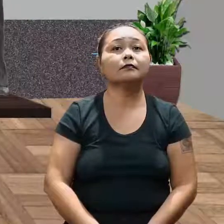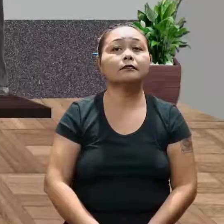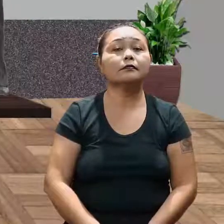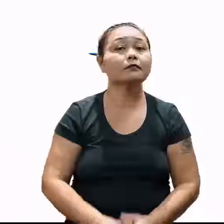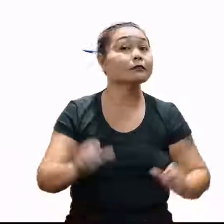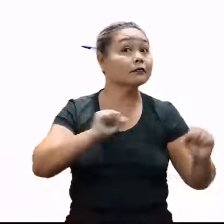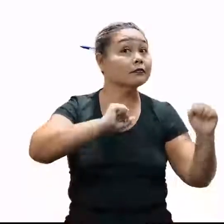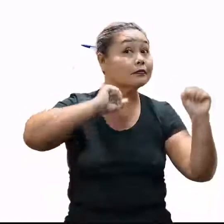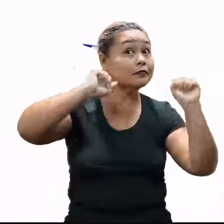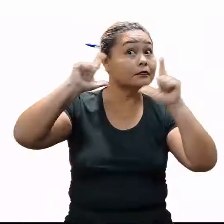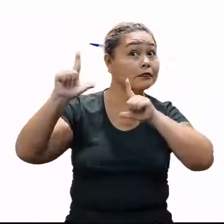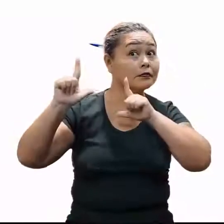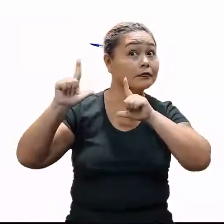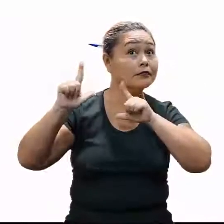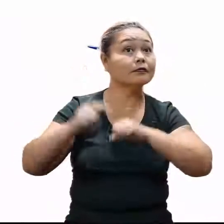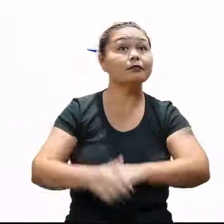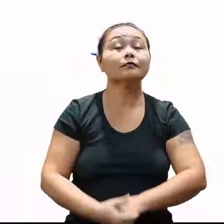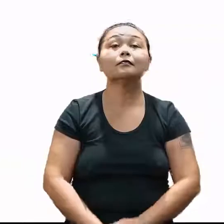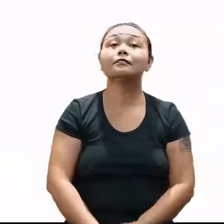Na tela aí para vocês.